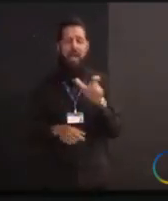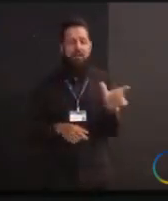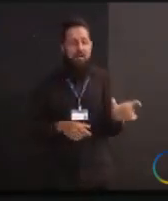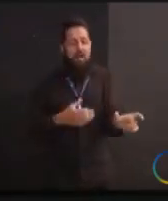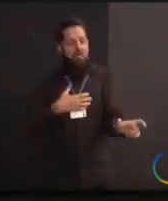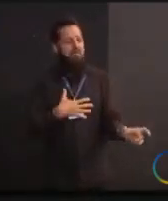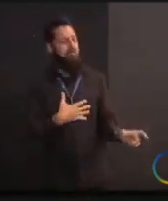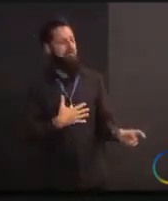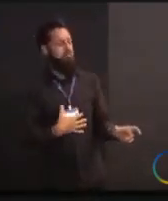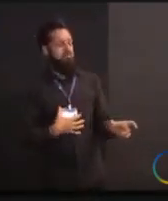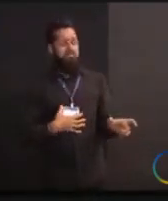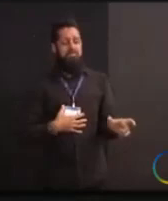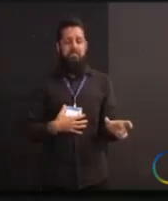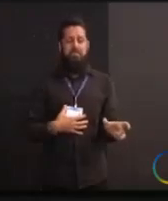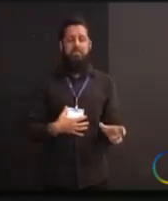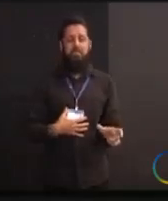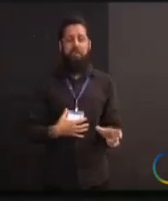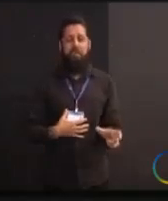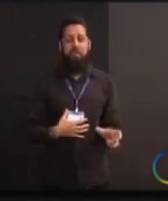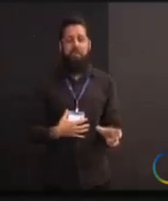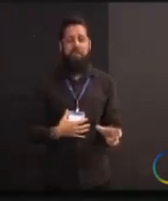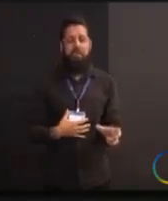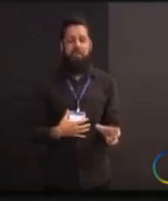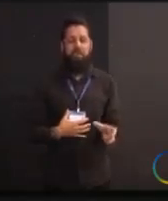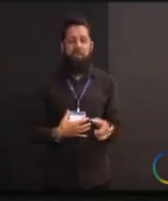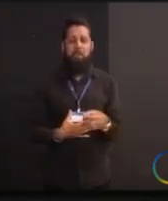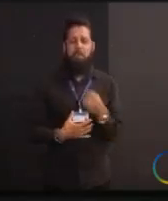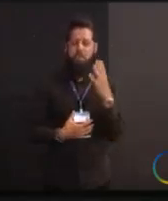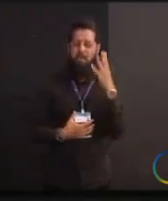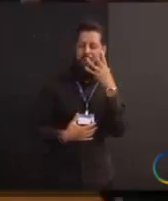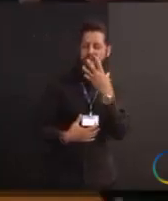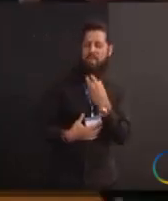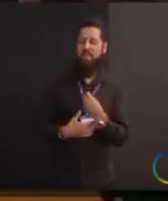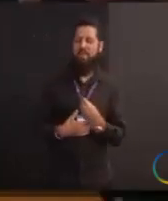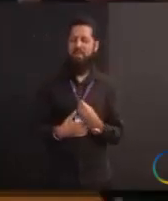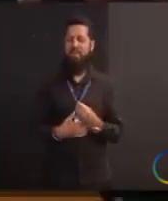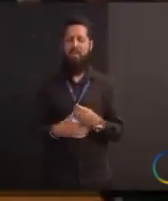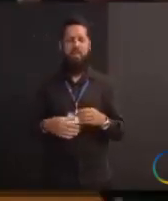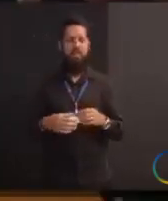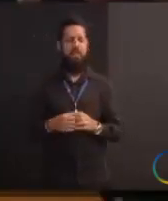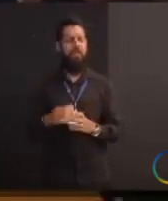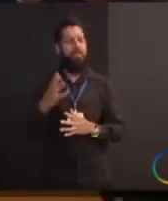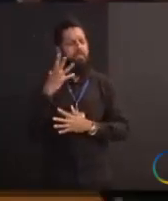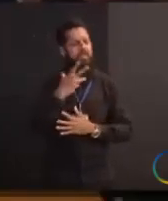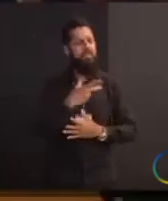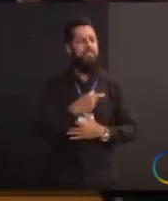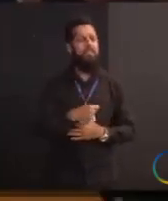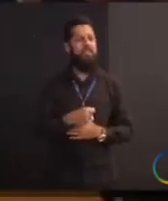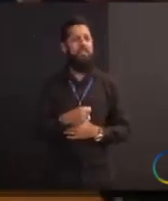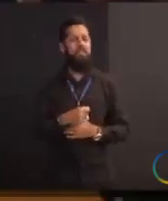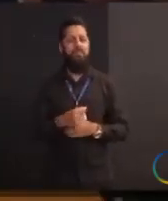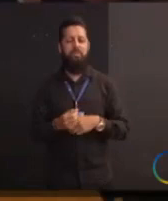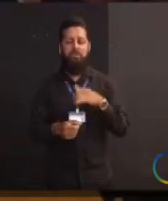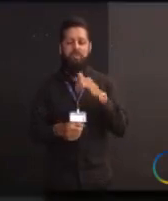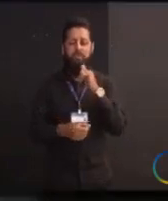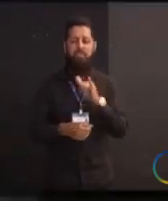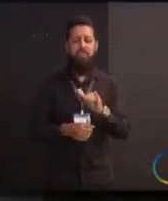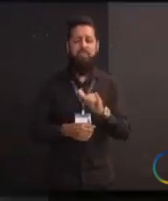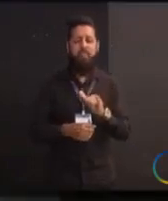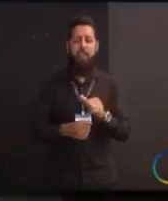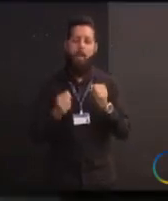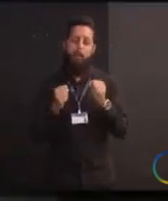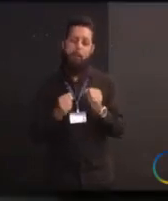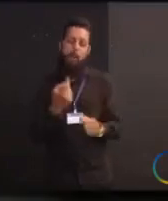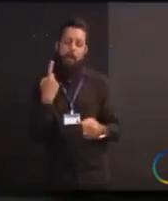Chico, canta outra! Eu falei, meu Deus do céu, sangue de Jesus, sangue de Chico Xavier tem